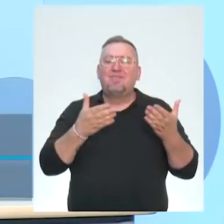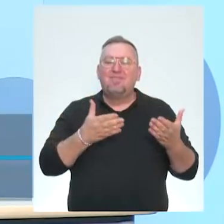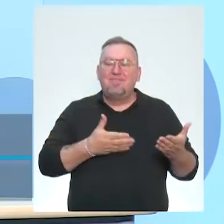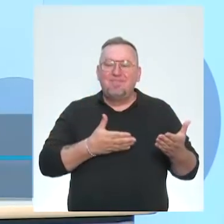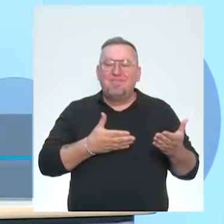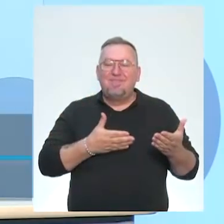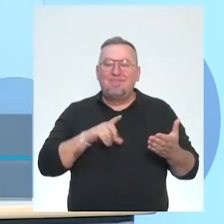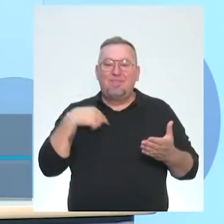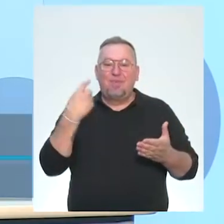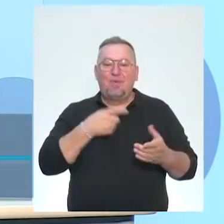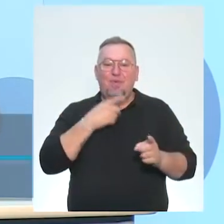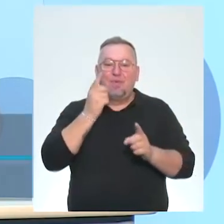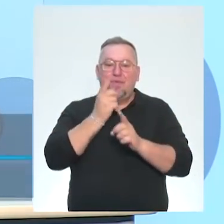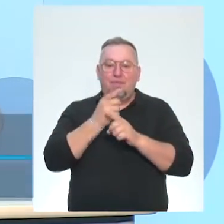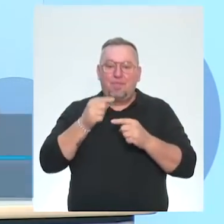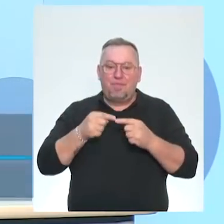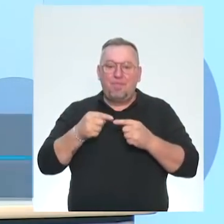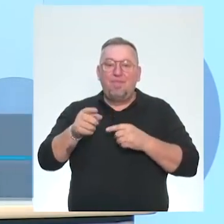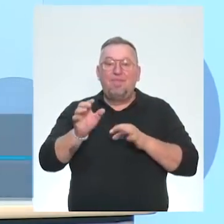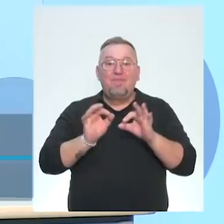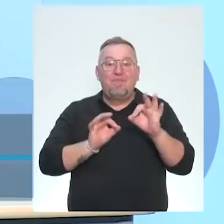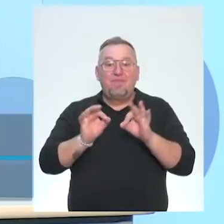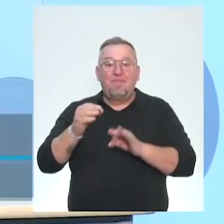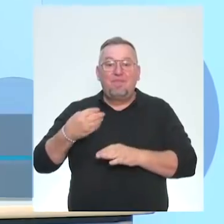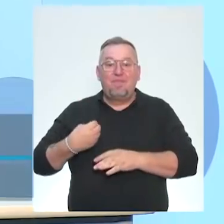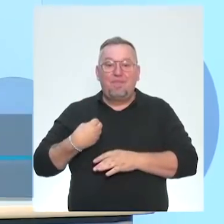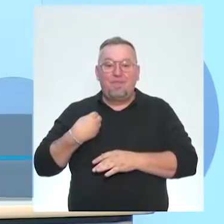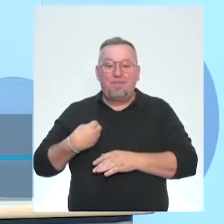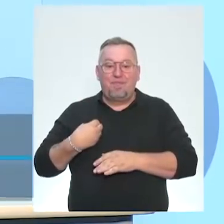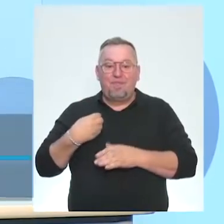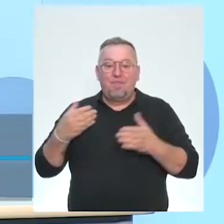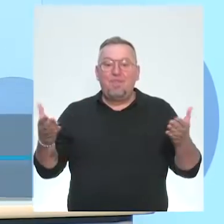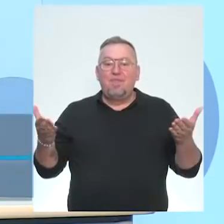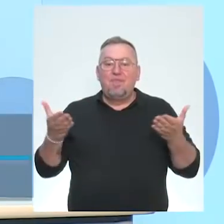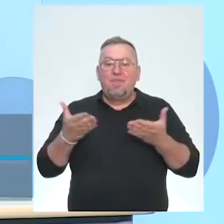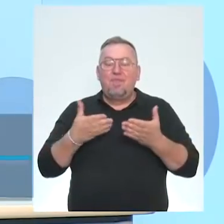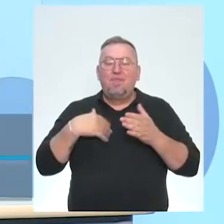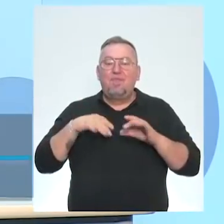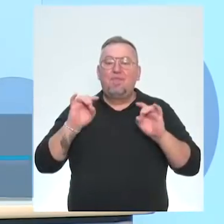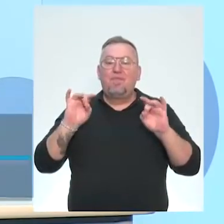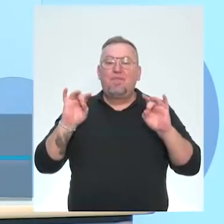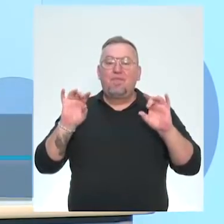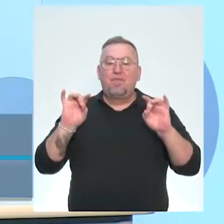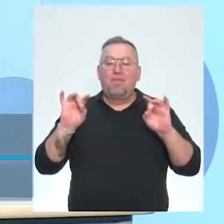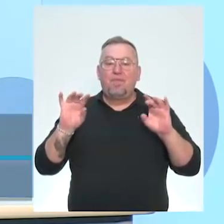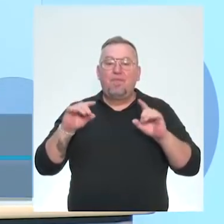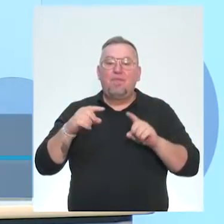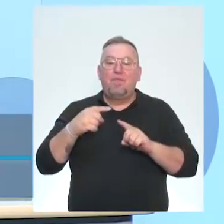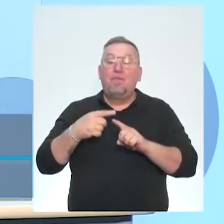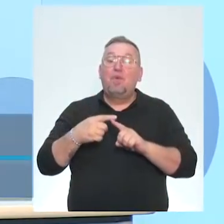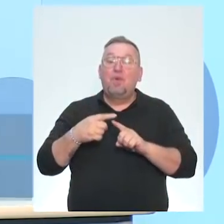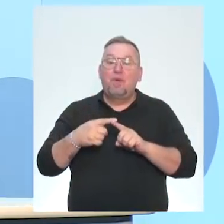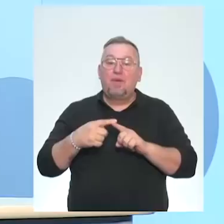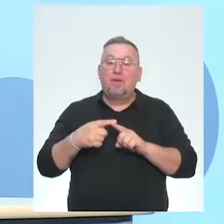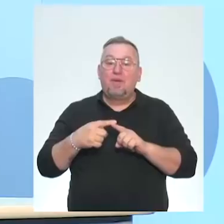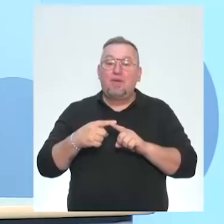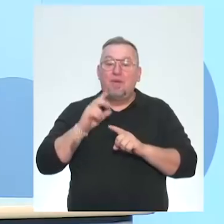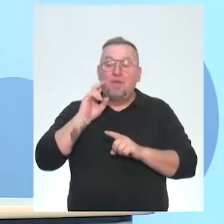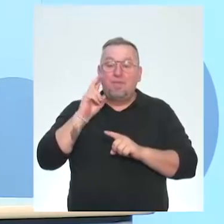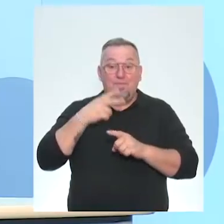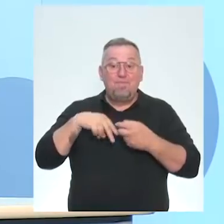bem-vindos para o nosso encontro semanal de Projeto de Vida, que hoje está super especial, porque olha só